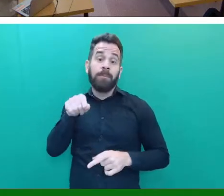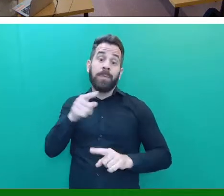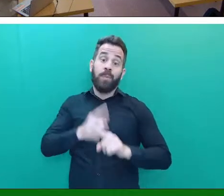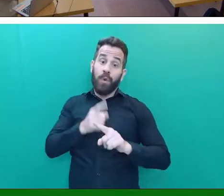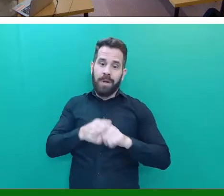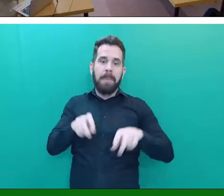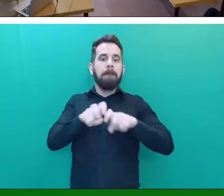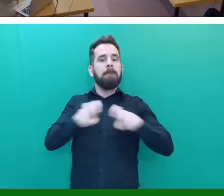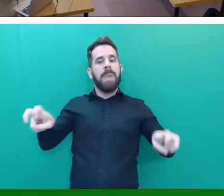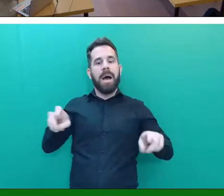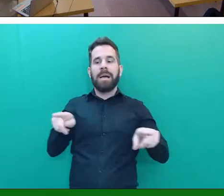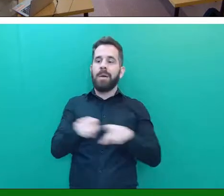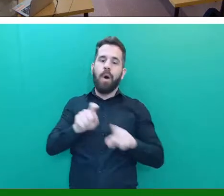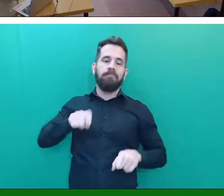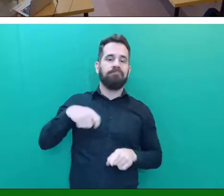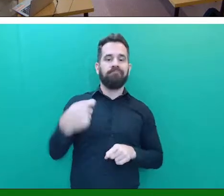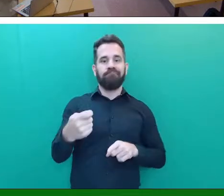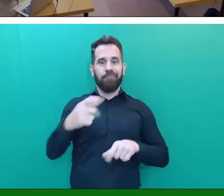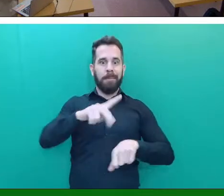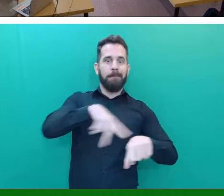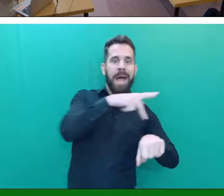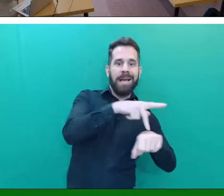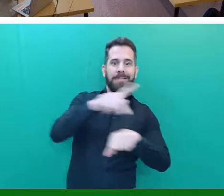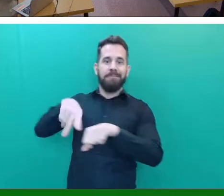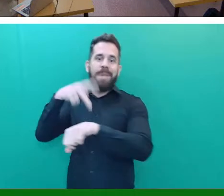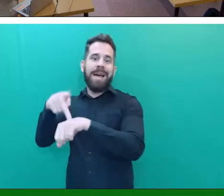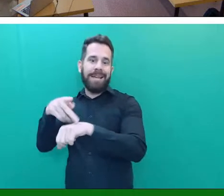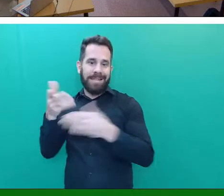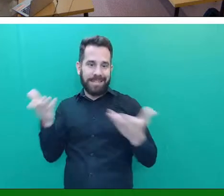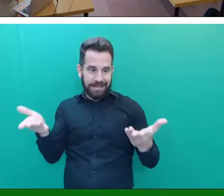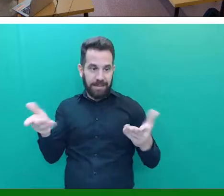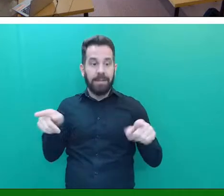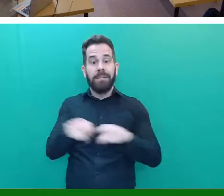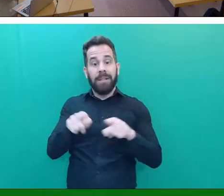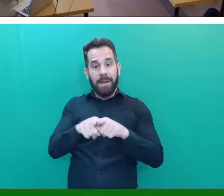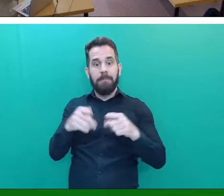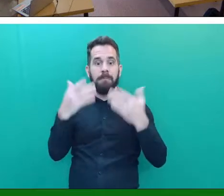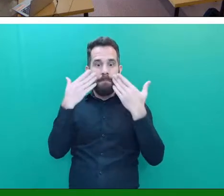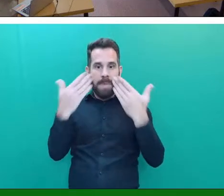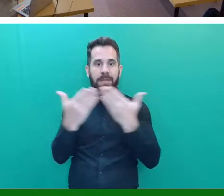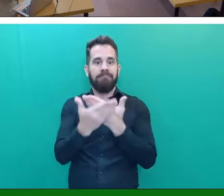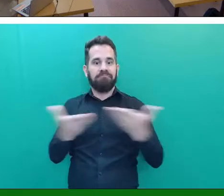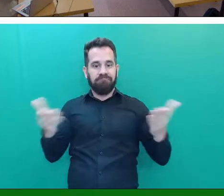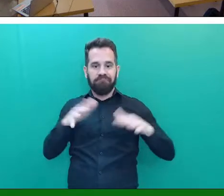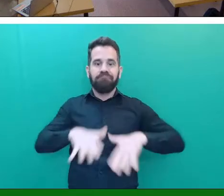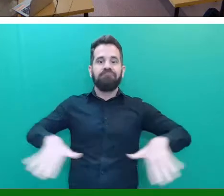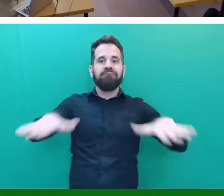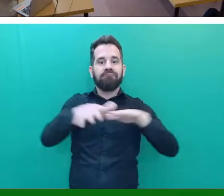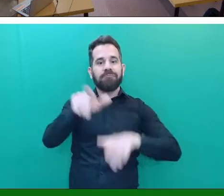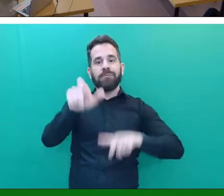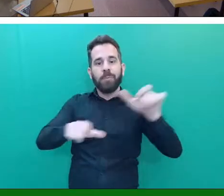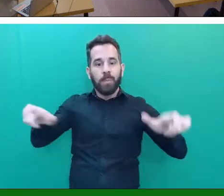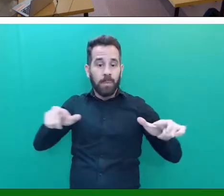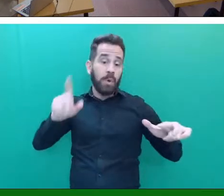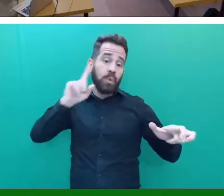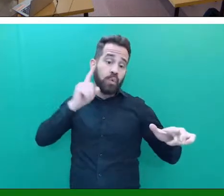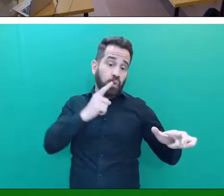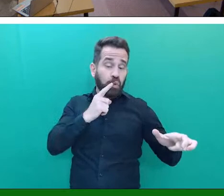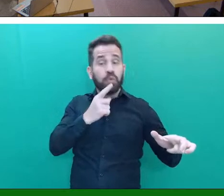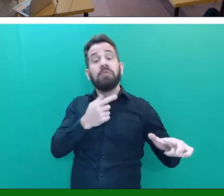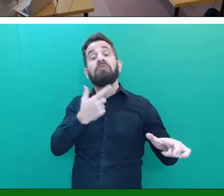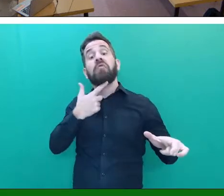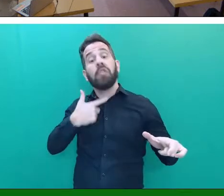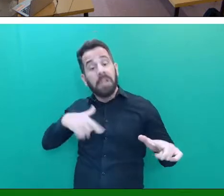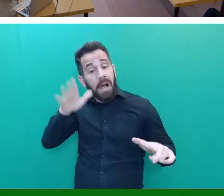e disponível às pessoas surdas que a quisessem assistir em Libras.